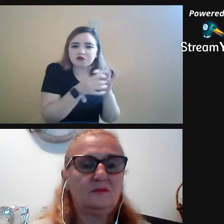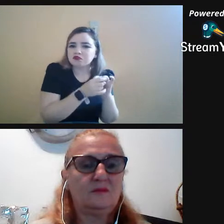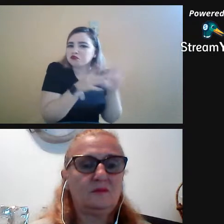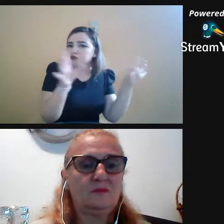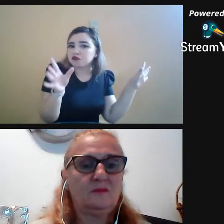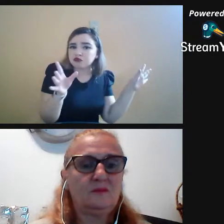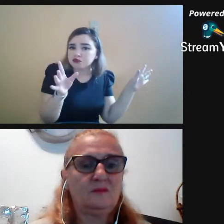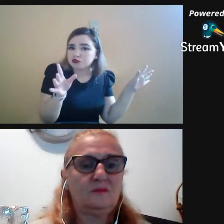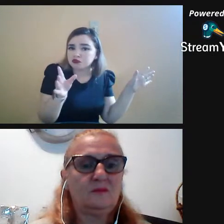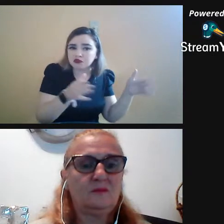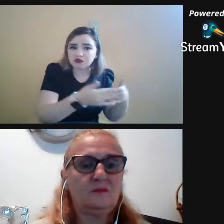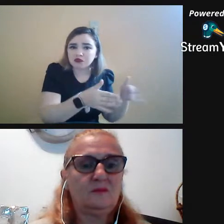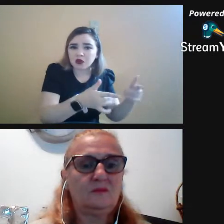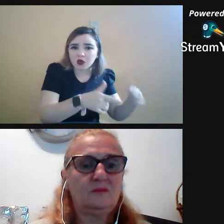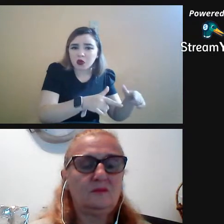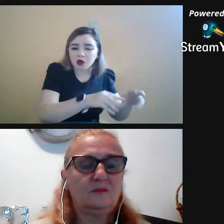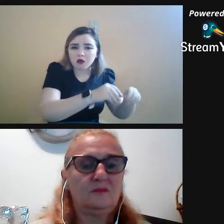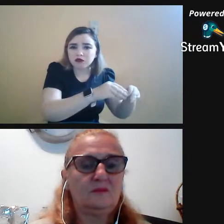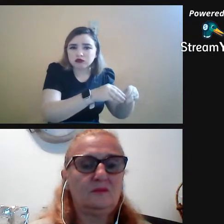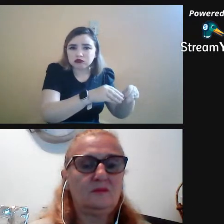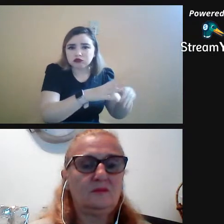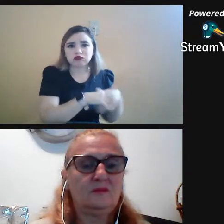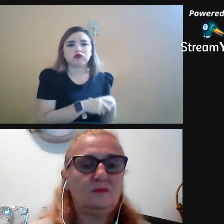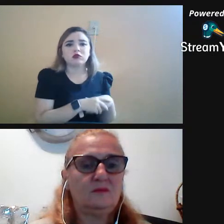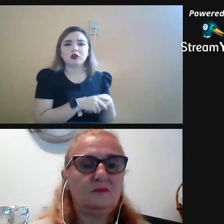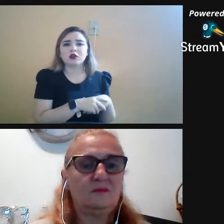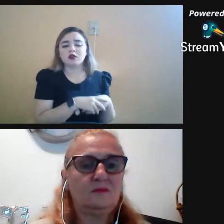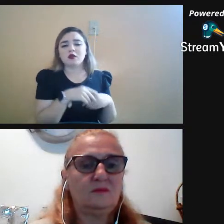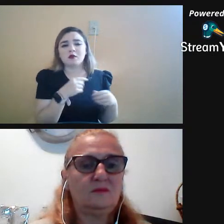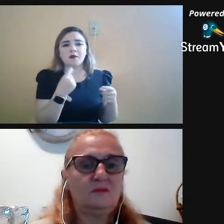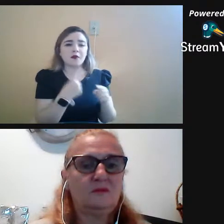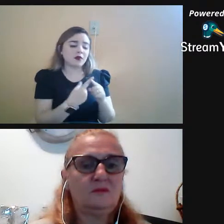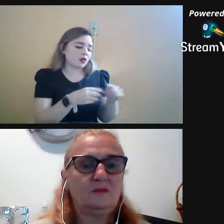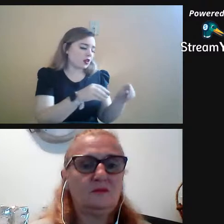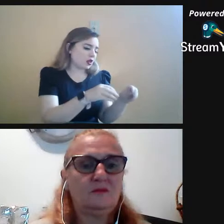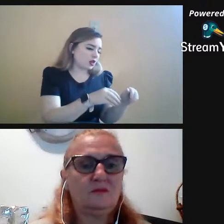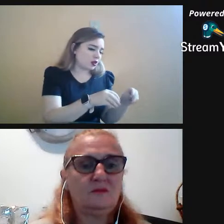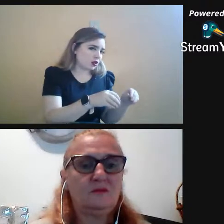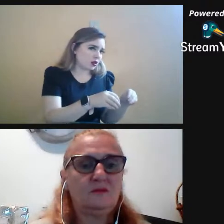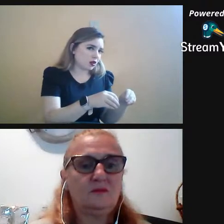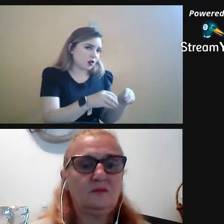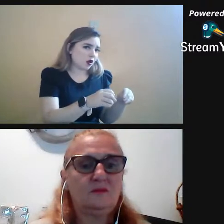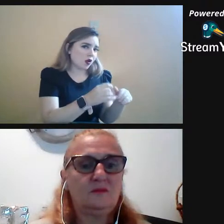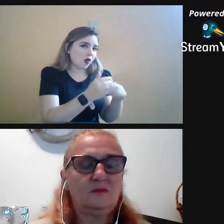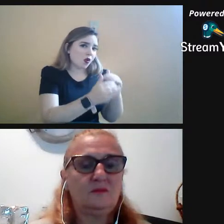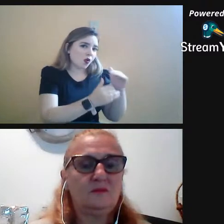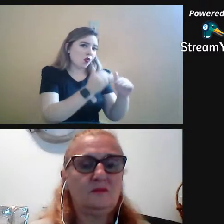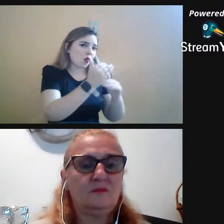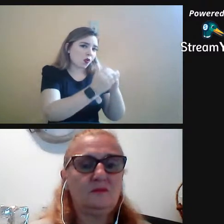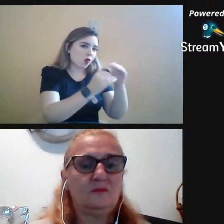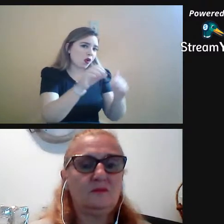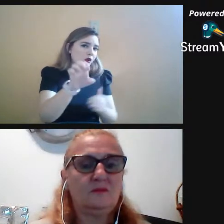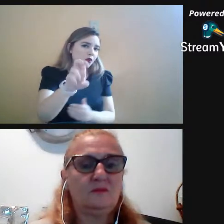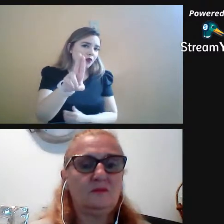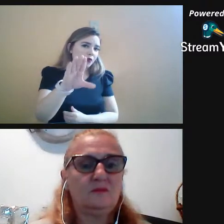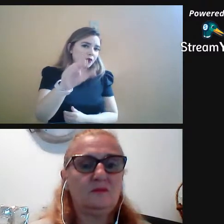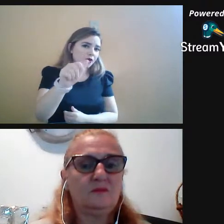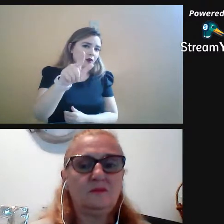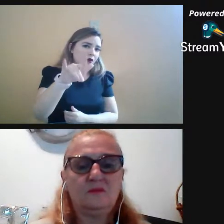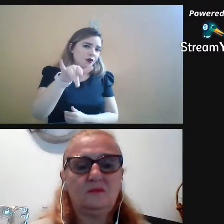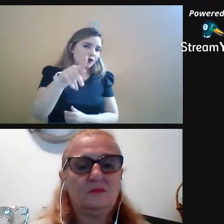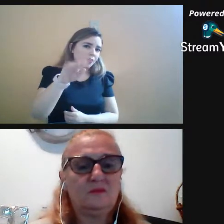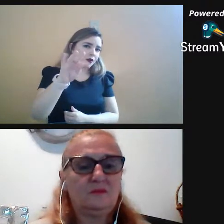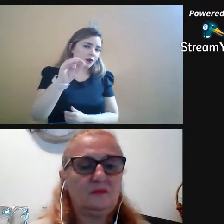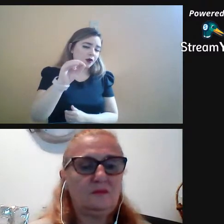terra para que a terra cultive o eucalipto, mas ele não